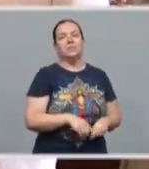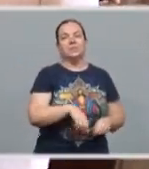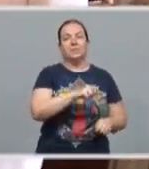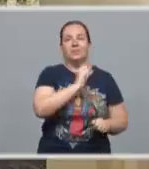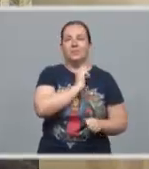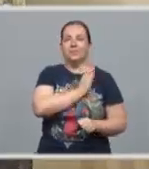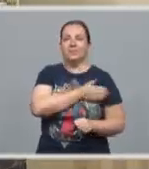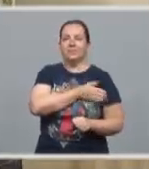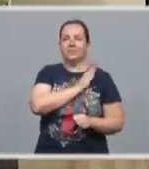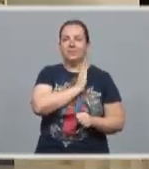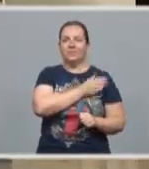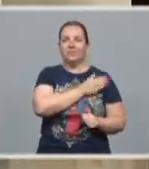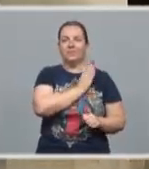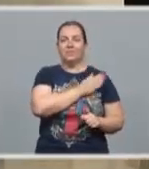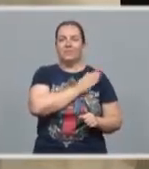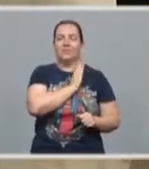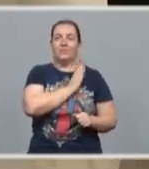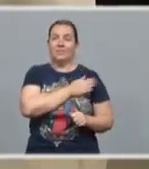abertas, ó